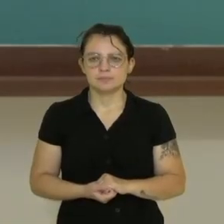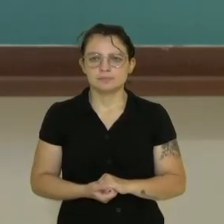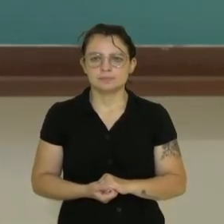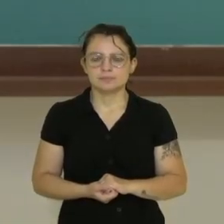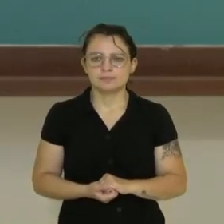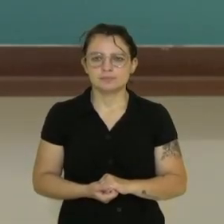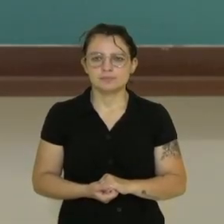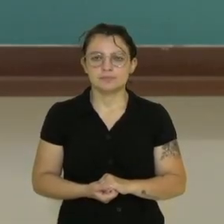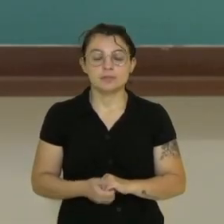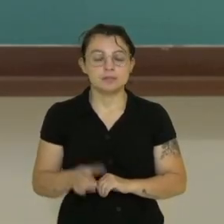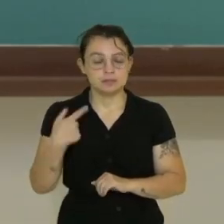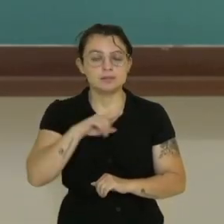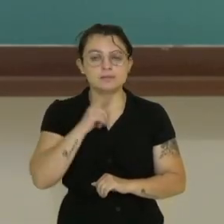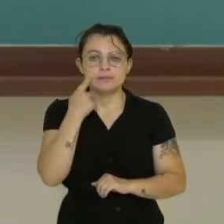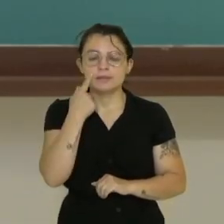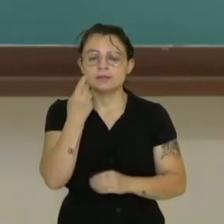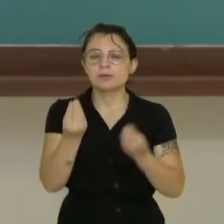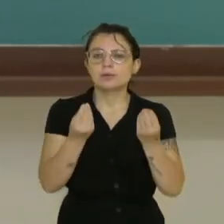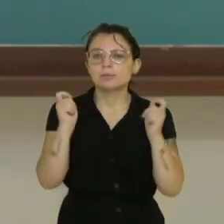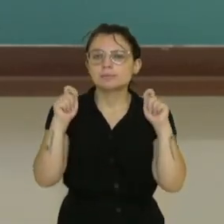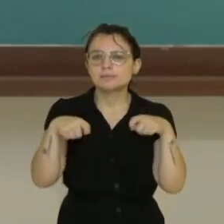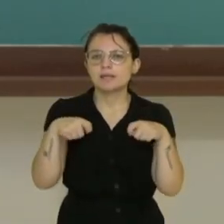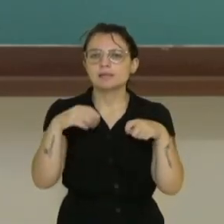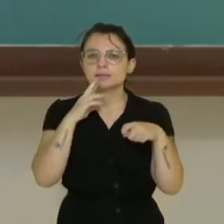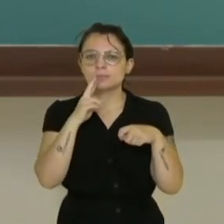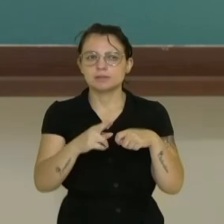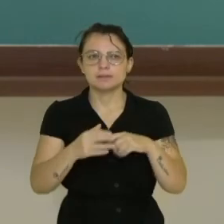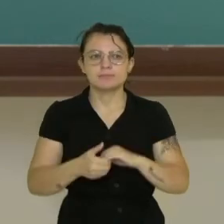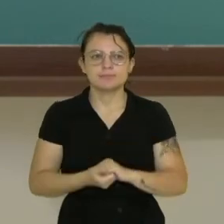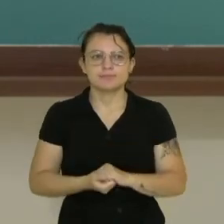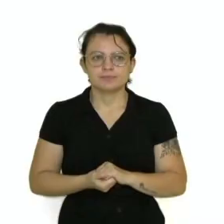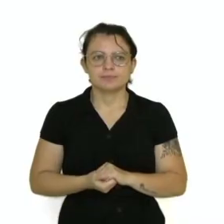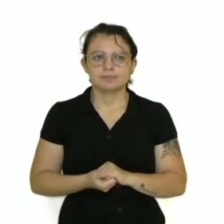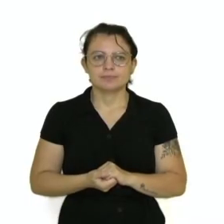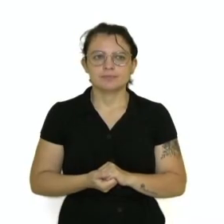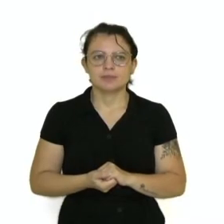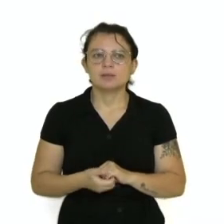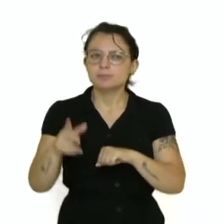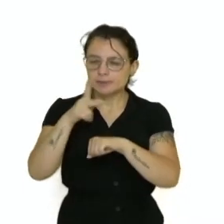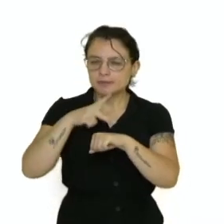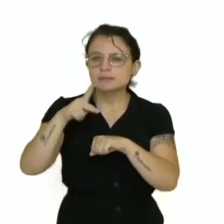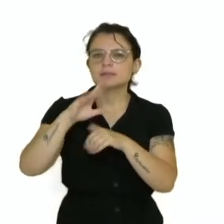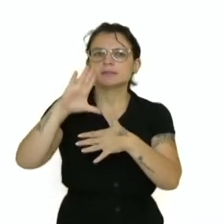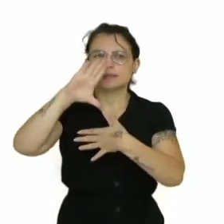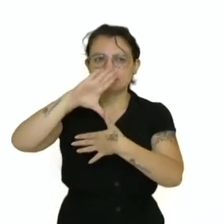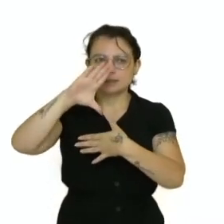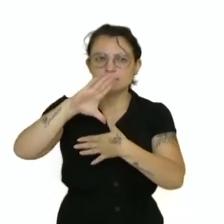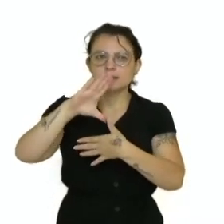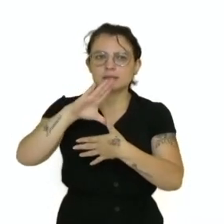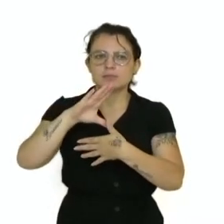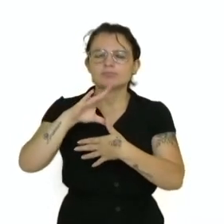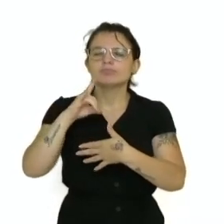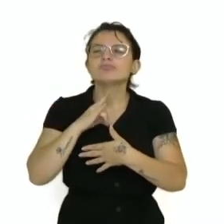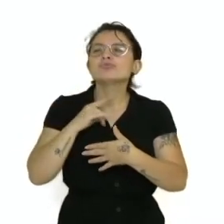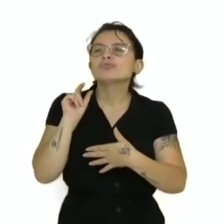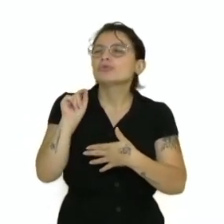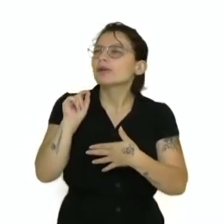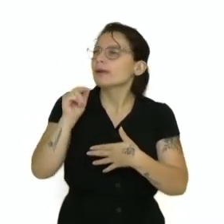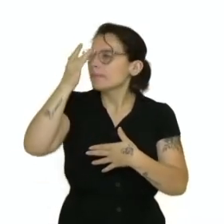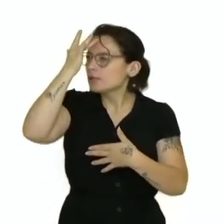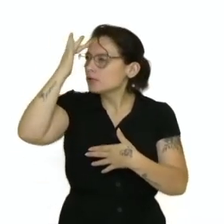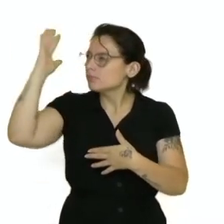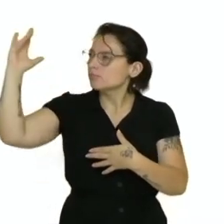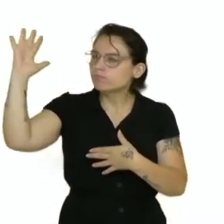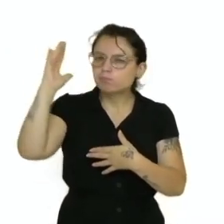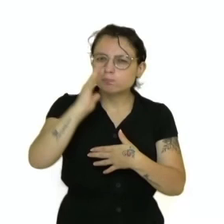Vamos ver como fica a possível resposta dessa atividade, gente? Os países da América Latina sofreram uma colonização de